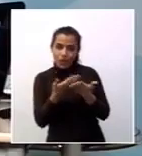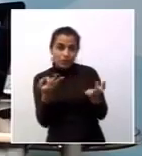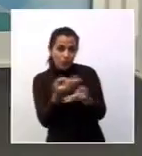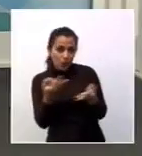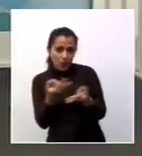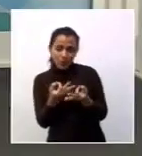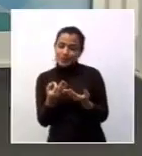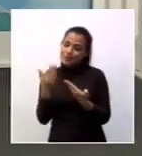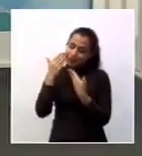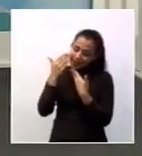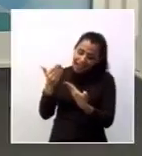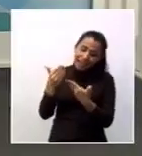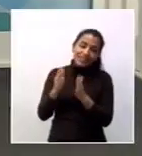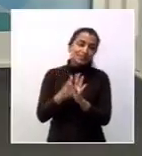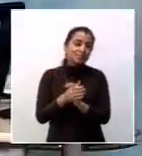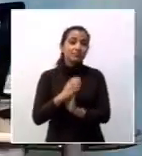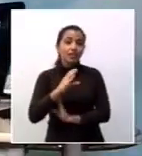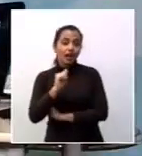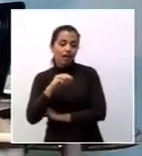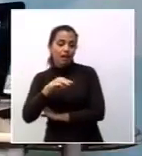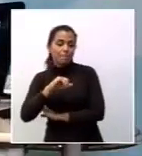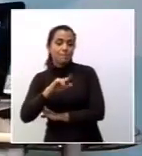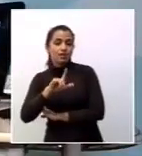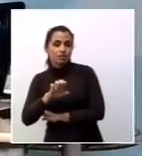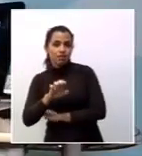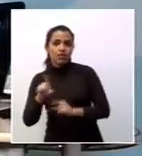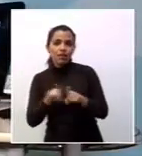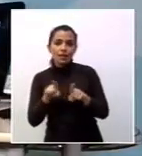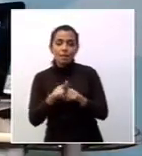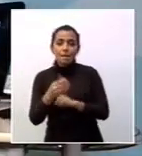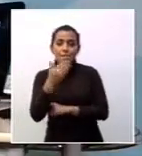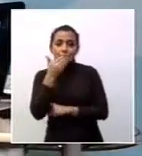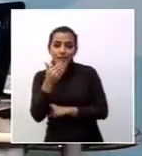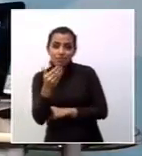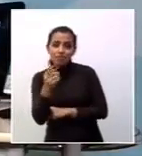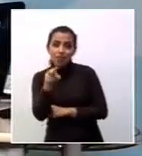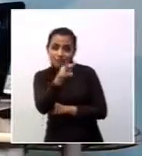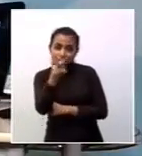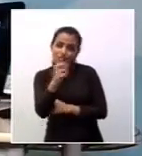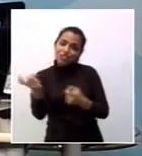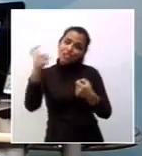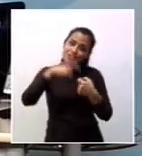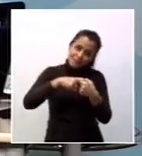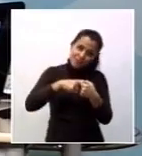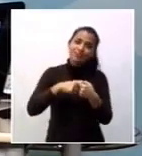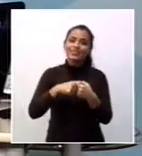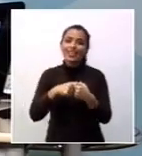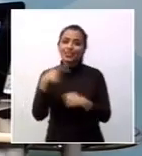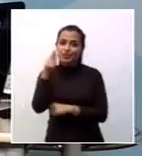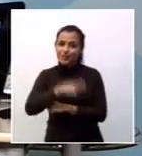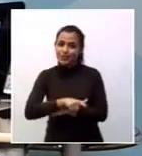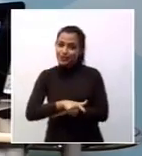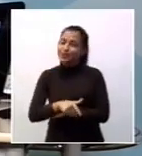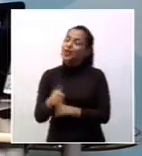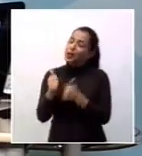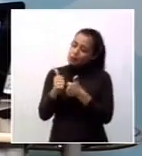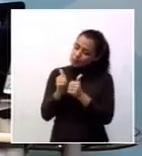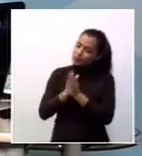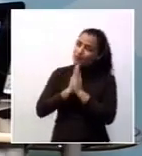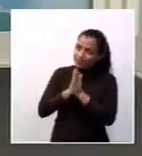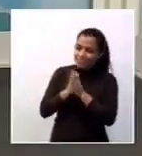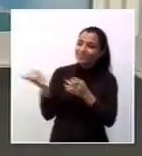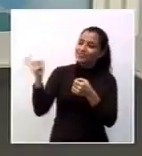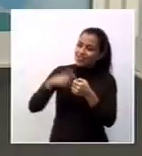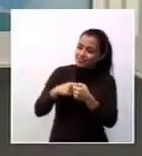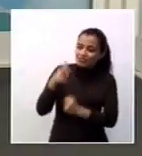Obrigada, Matheus. E a Camille está pedindo para a gente voltar mais vezes. Com certeza, vocês vão ver muita gente,